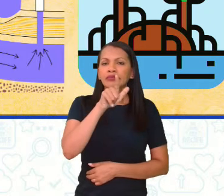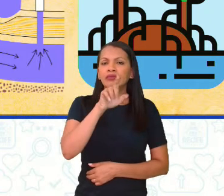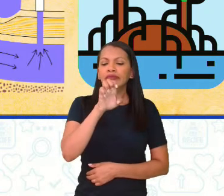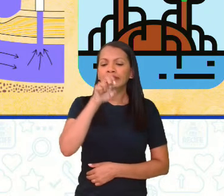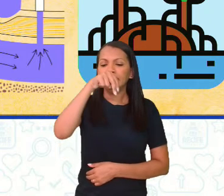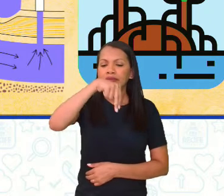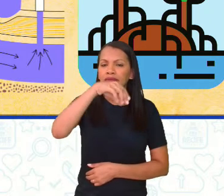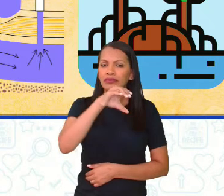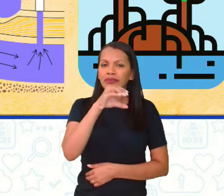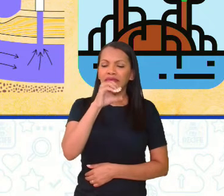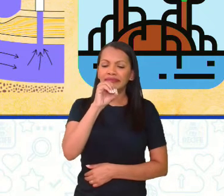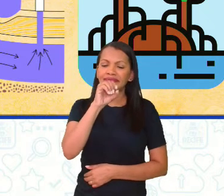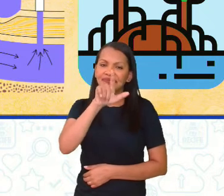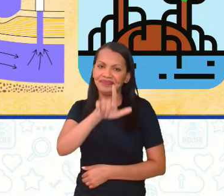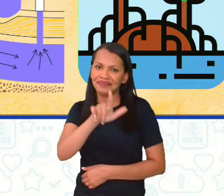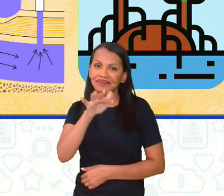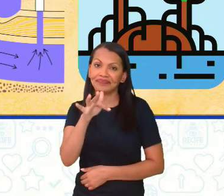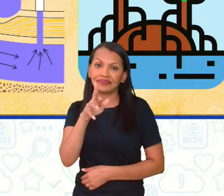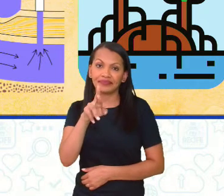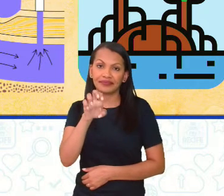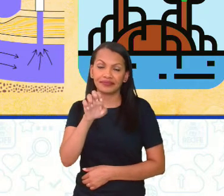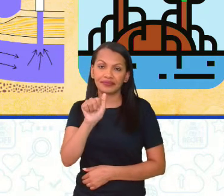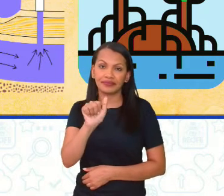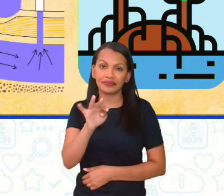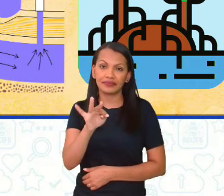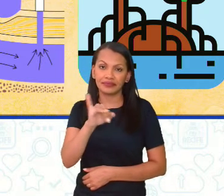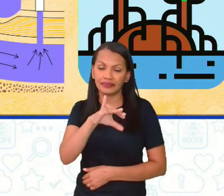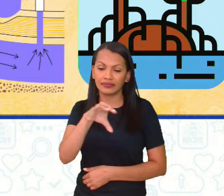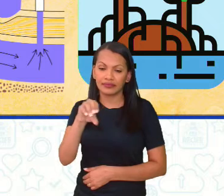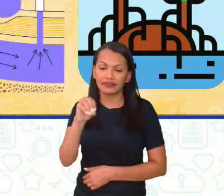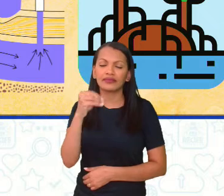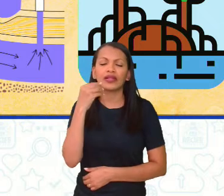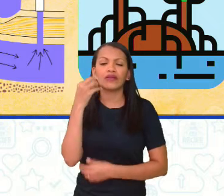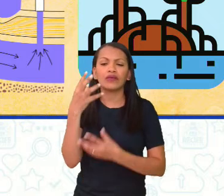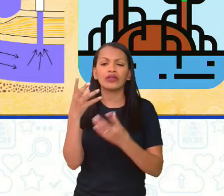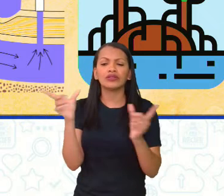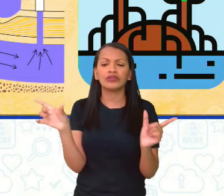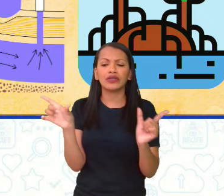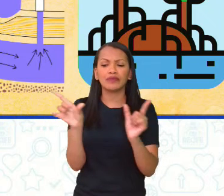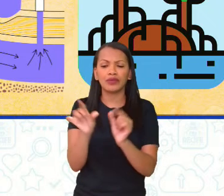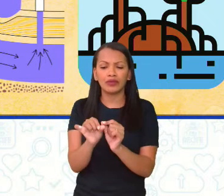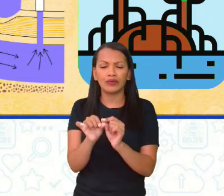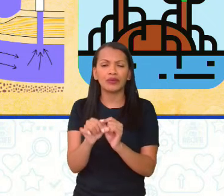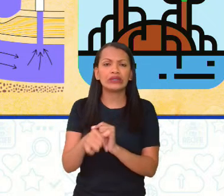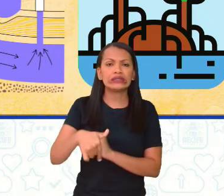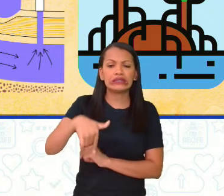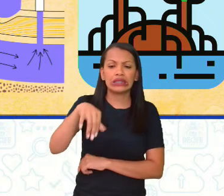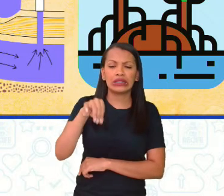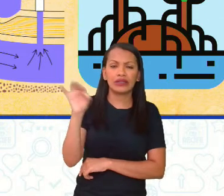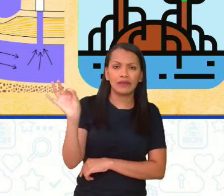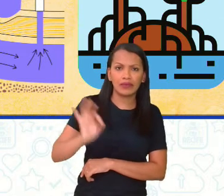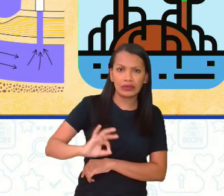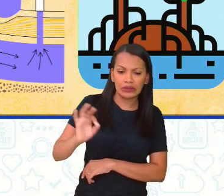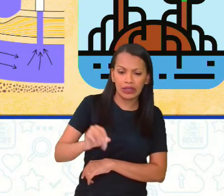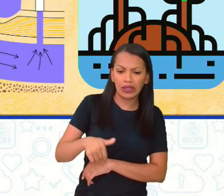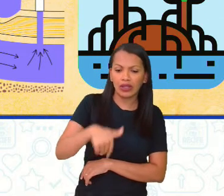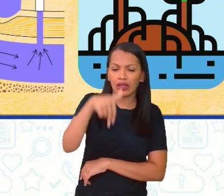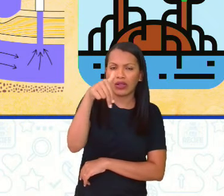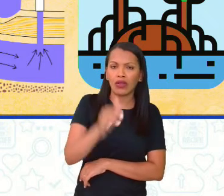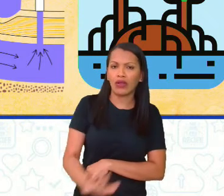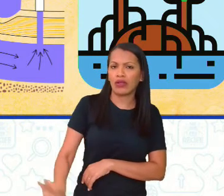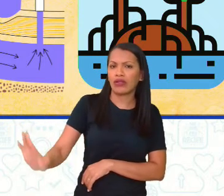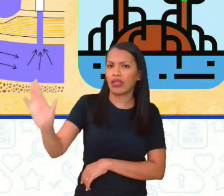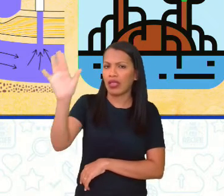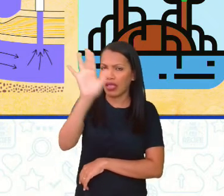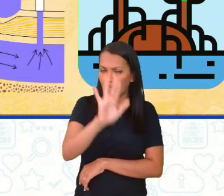diminuir dramaticamente em mais de 70% no Nordeste brasileiro. Então aí eu fiz um desenho,